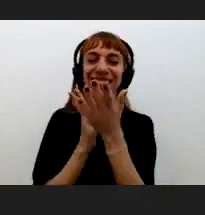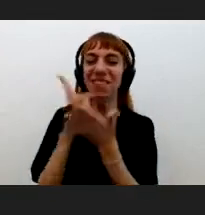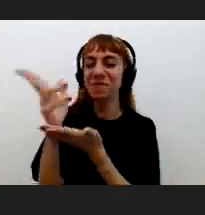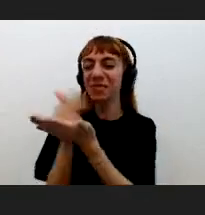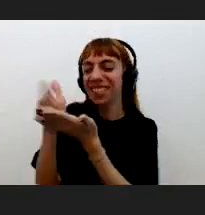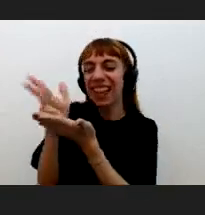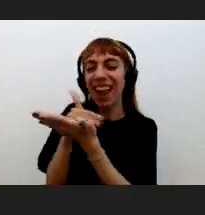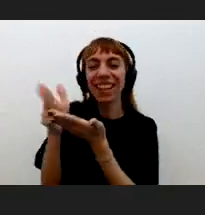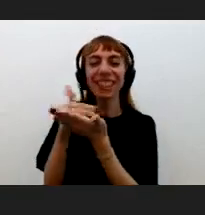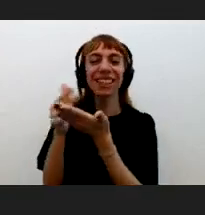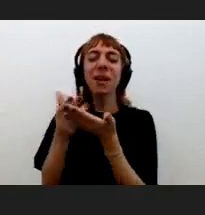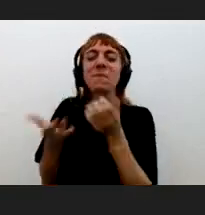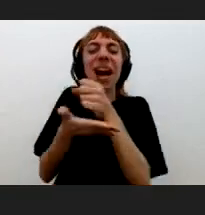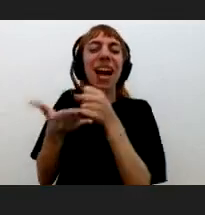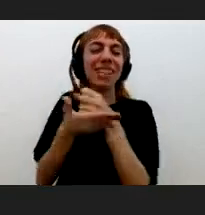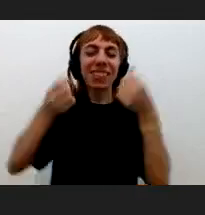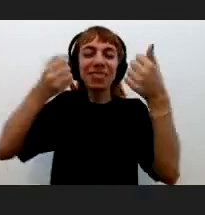horário.